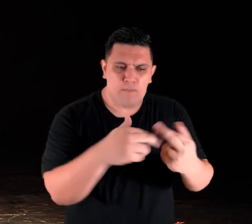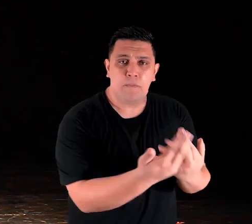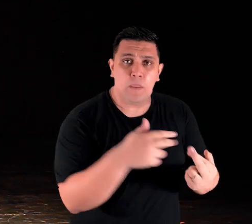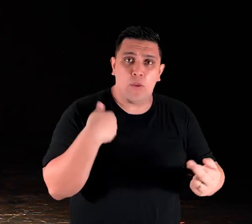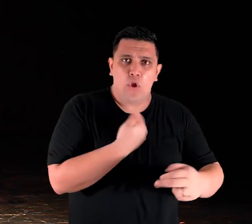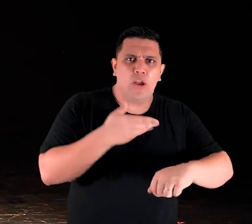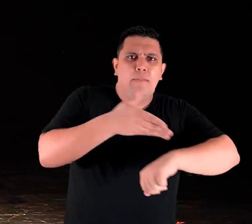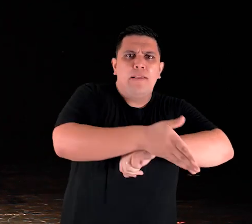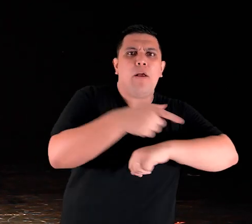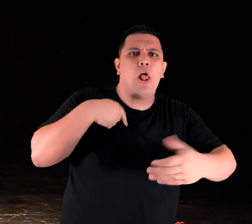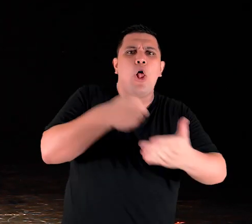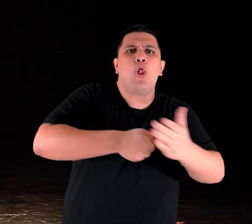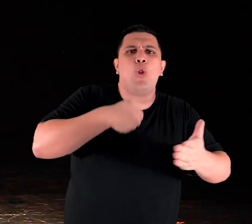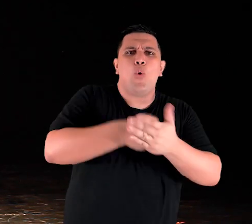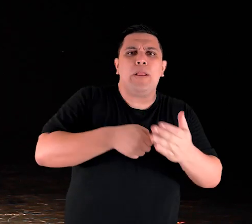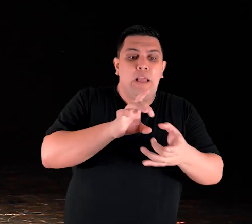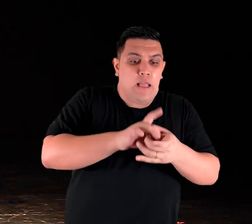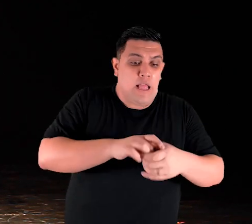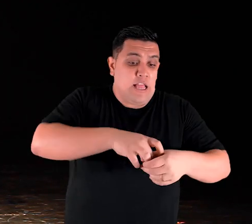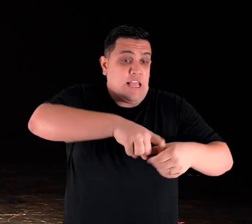participamos da luta pela independência do Brasil.